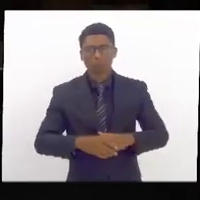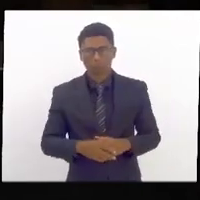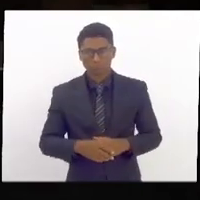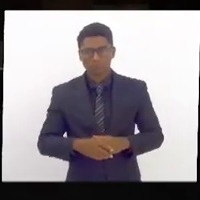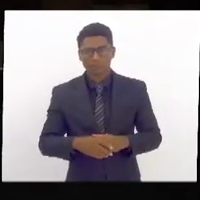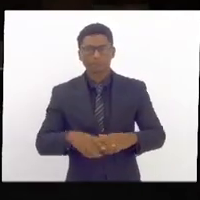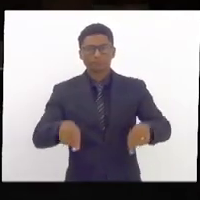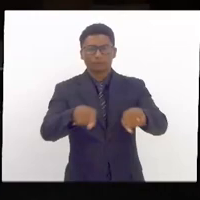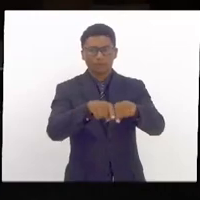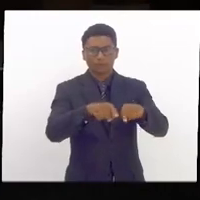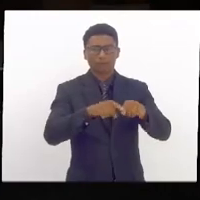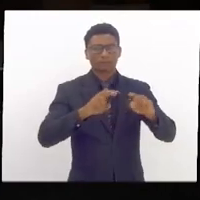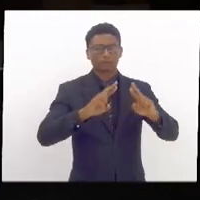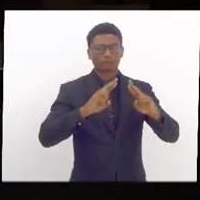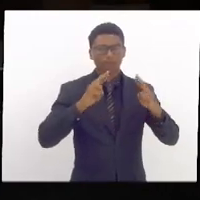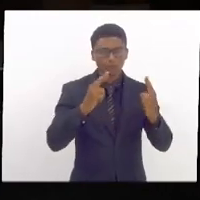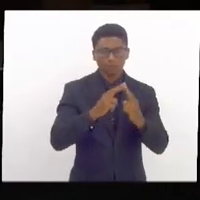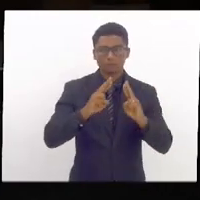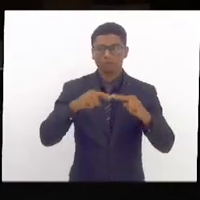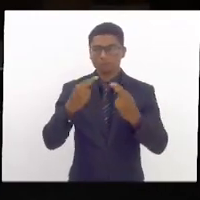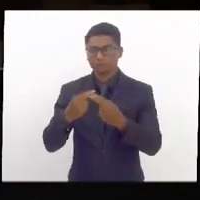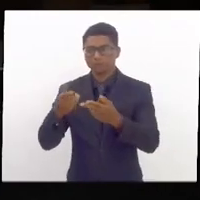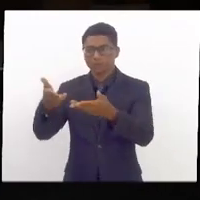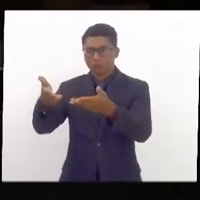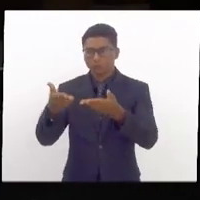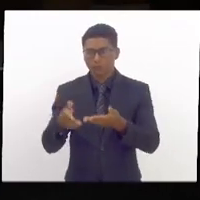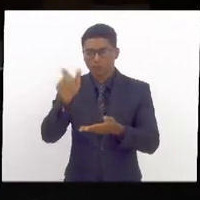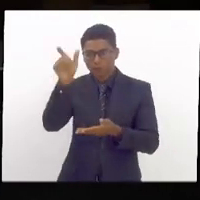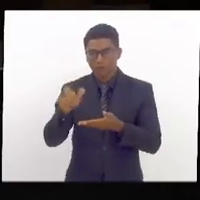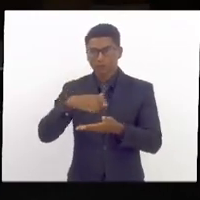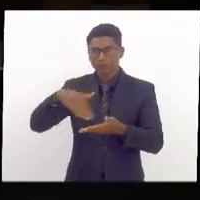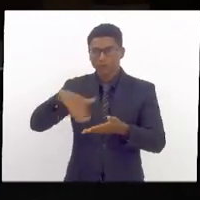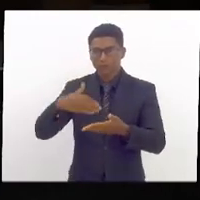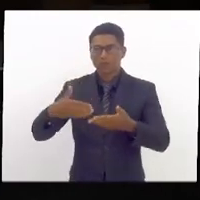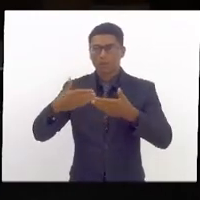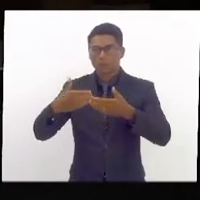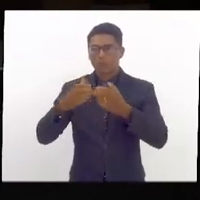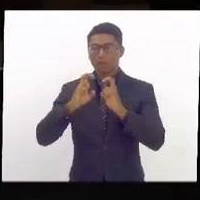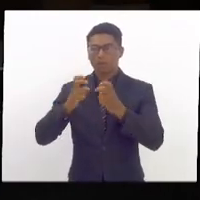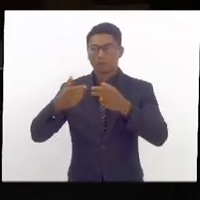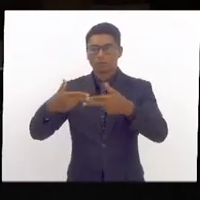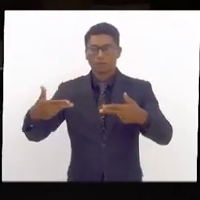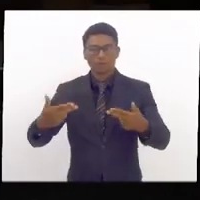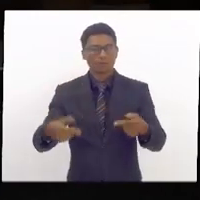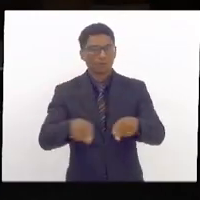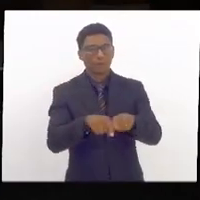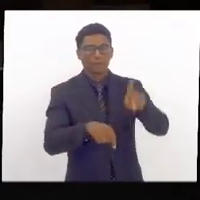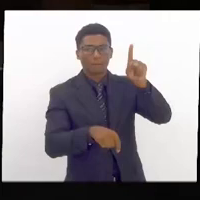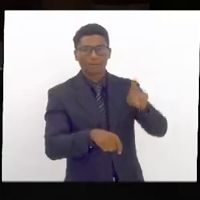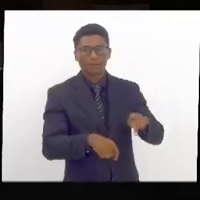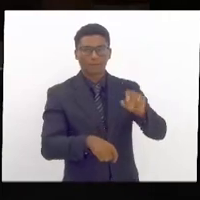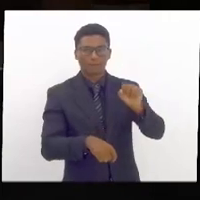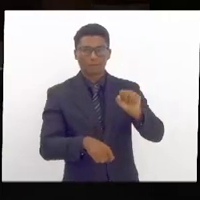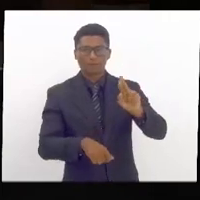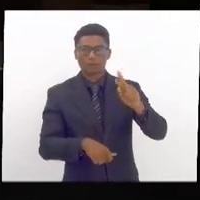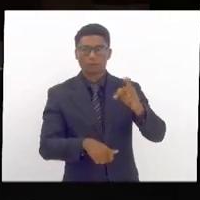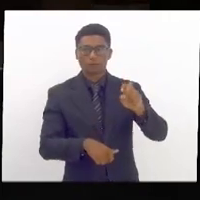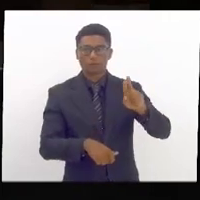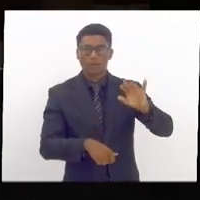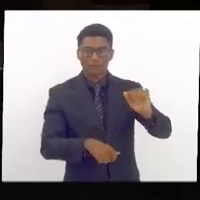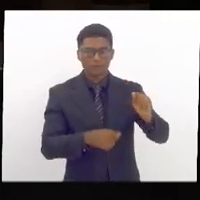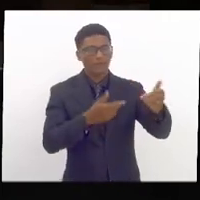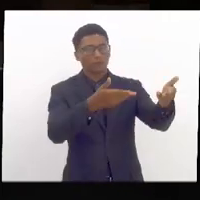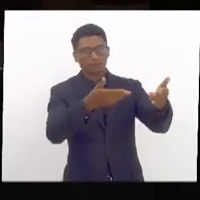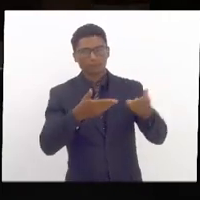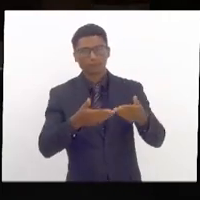das audiências públicas, convocando o secretário de transporte, convocando o presidente da Supervia, convidando as autoridades